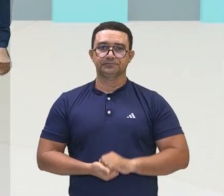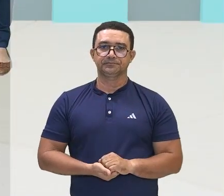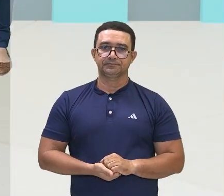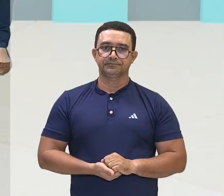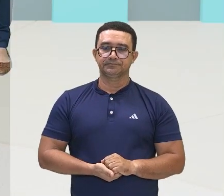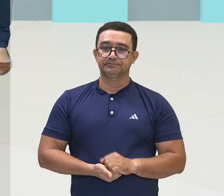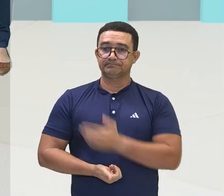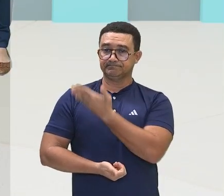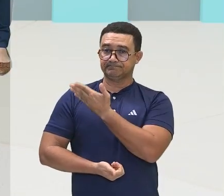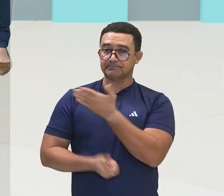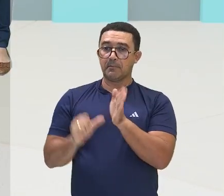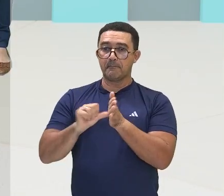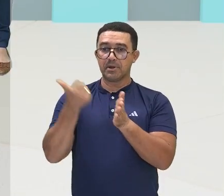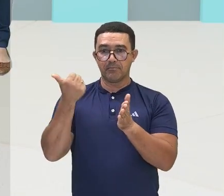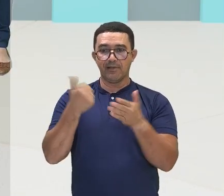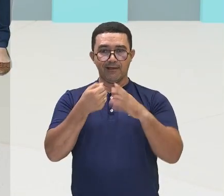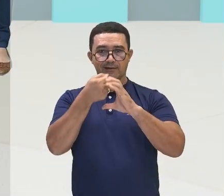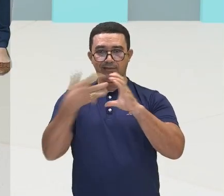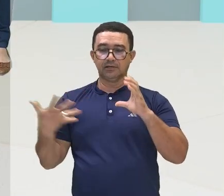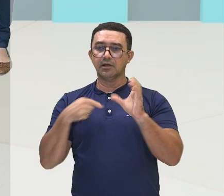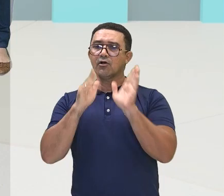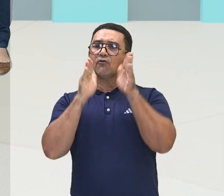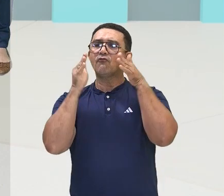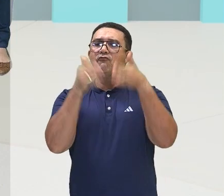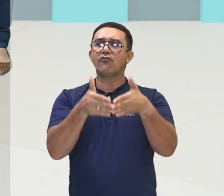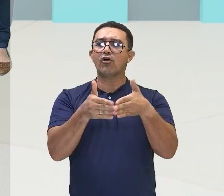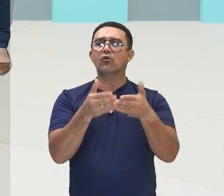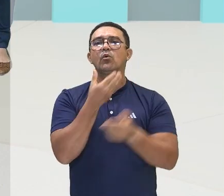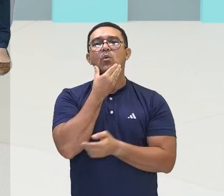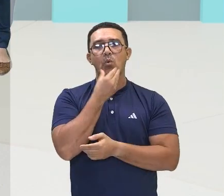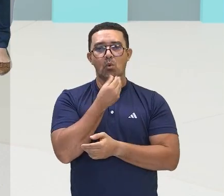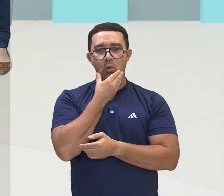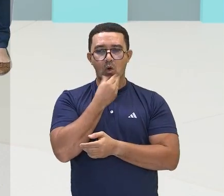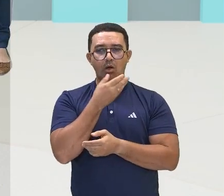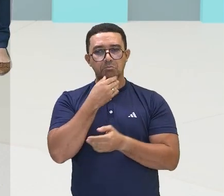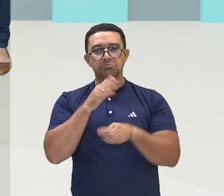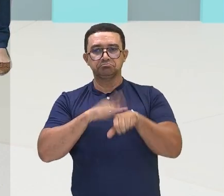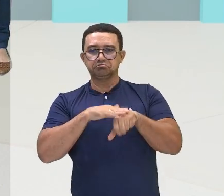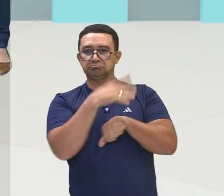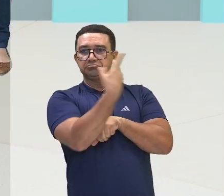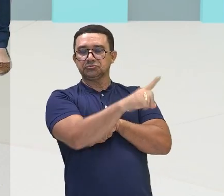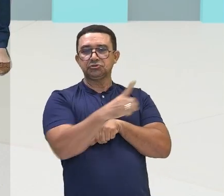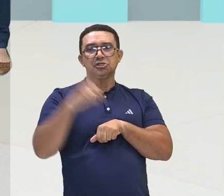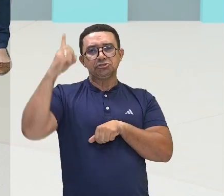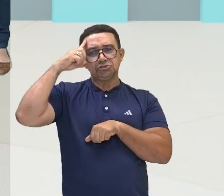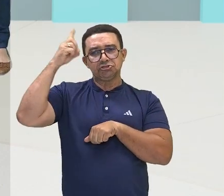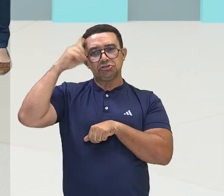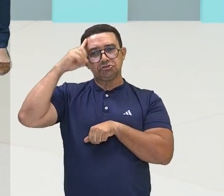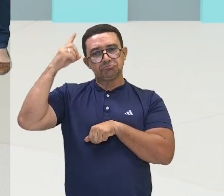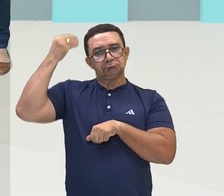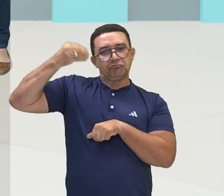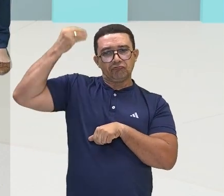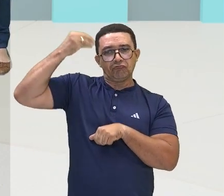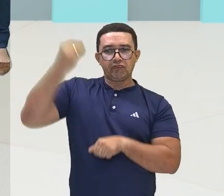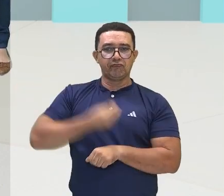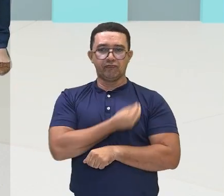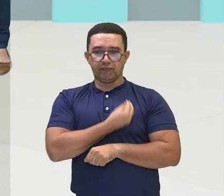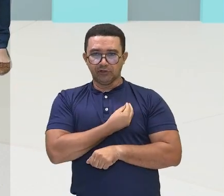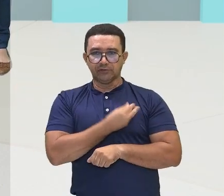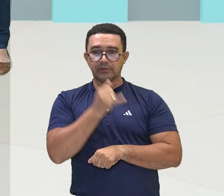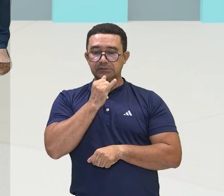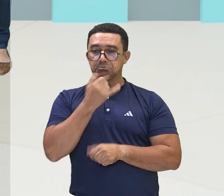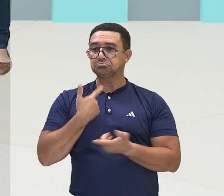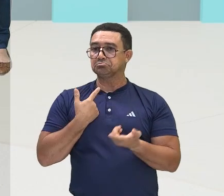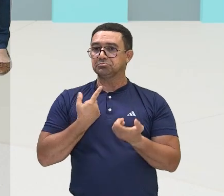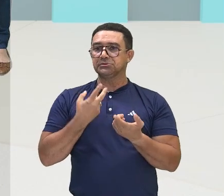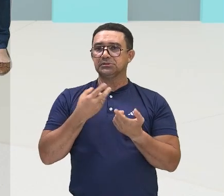primeira característica, que é o enfoque no homem e seu cotidiano, como eu havia falado. Se eu vou fazer uma crítica, eu preciso analisar a